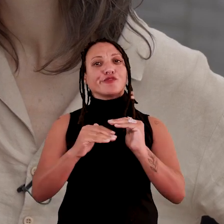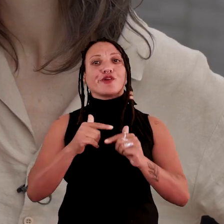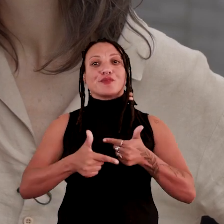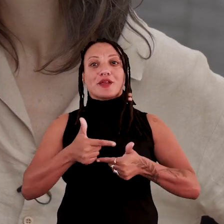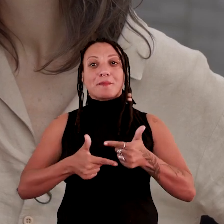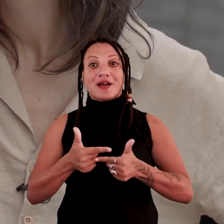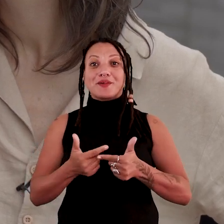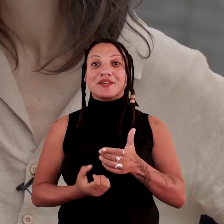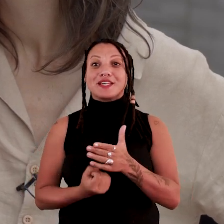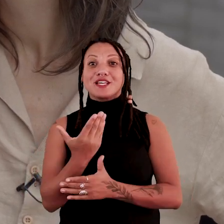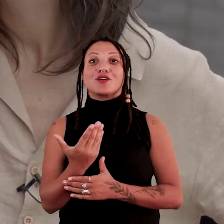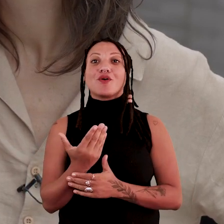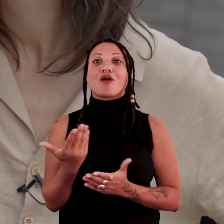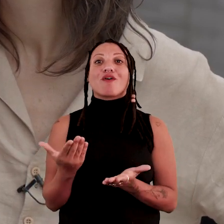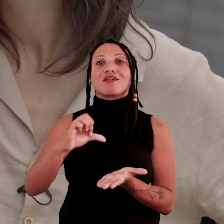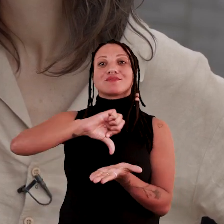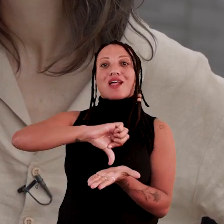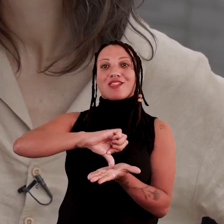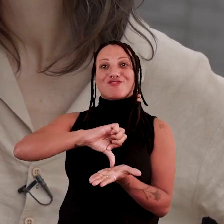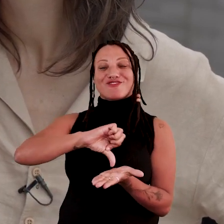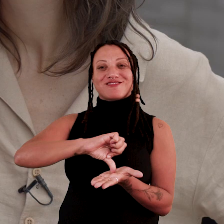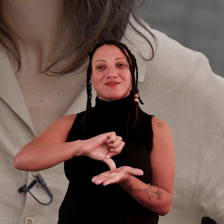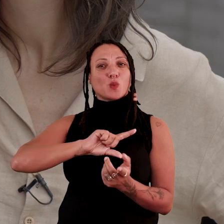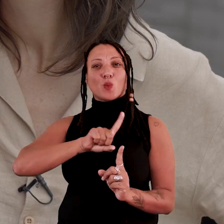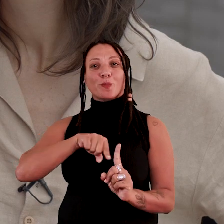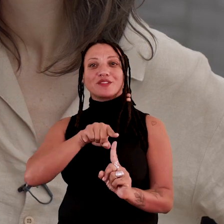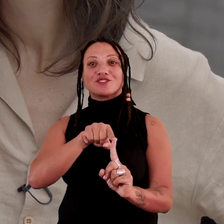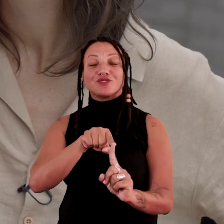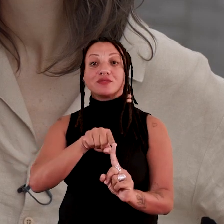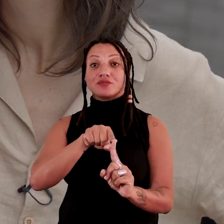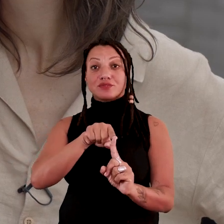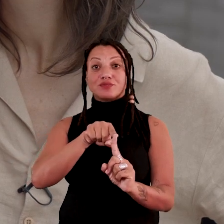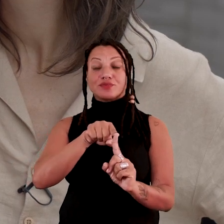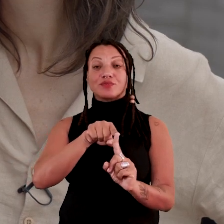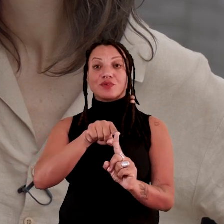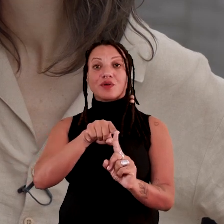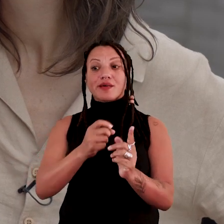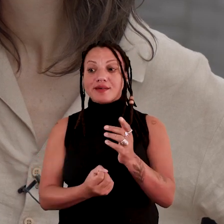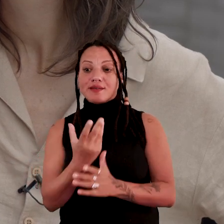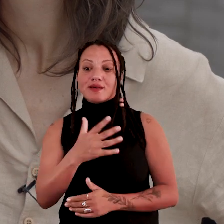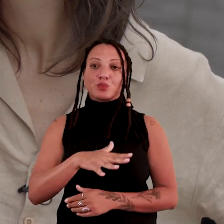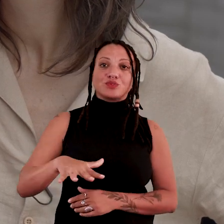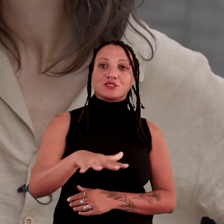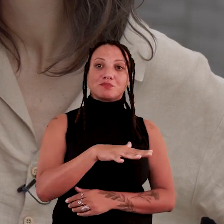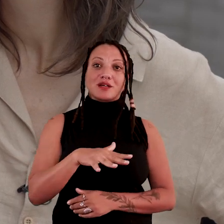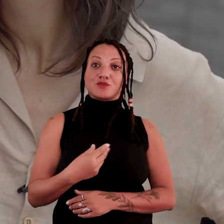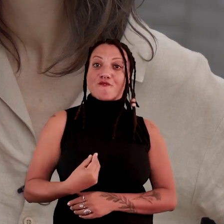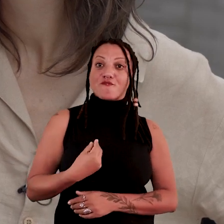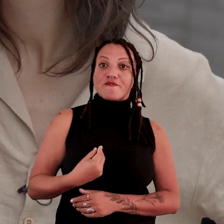objetivo estabelecer um espaço de convívio entre as associadas e também permitir